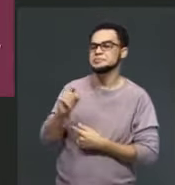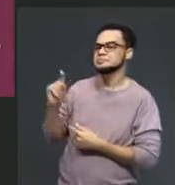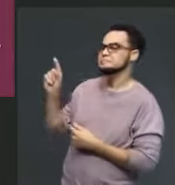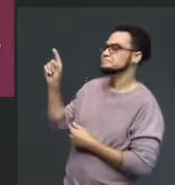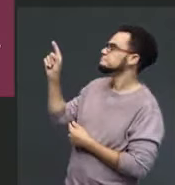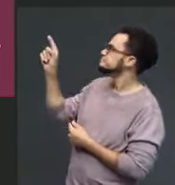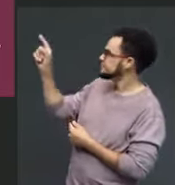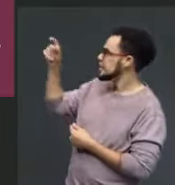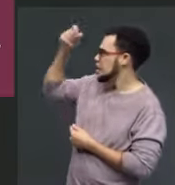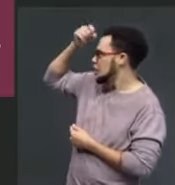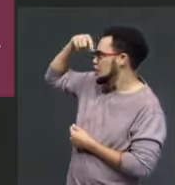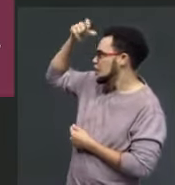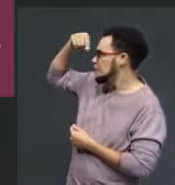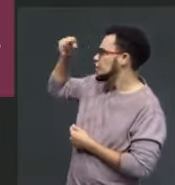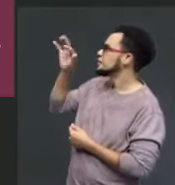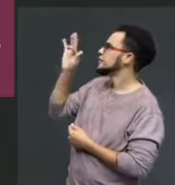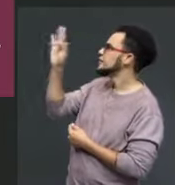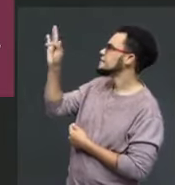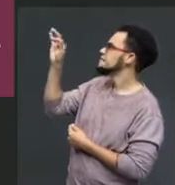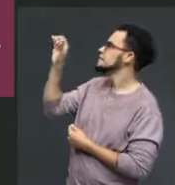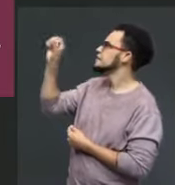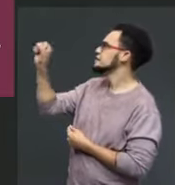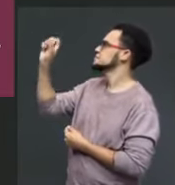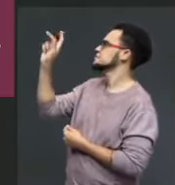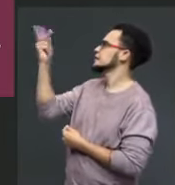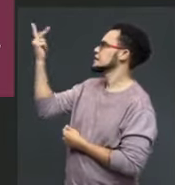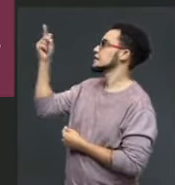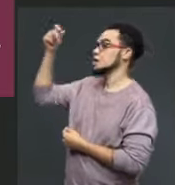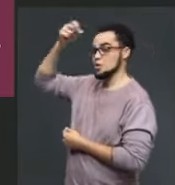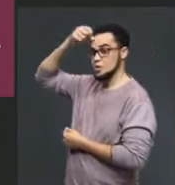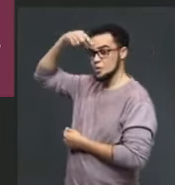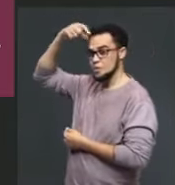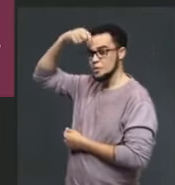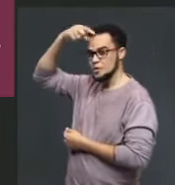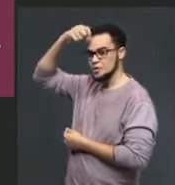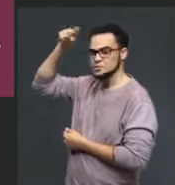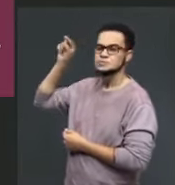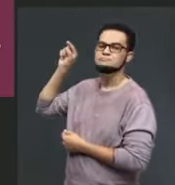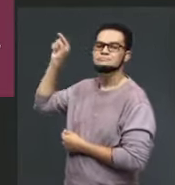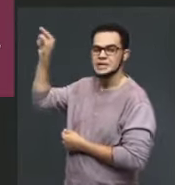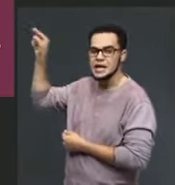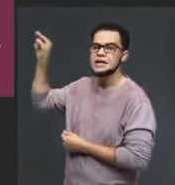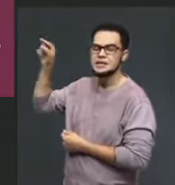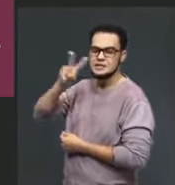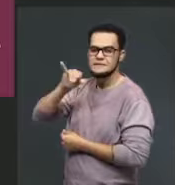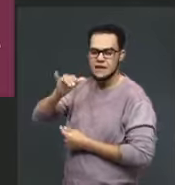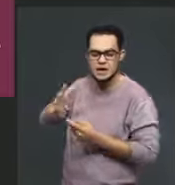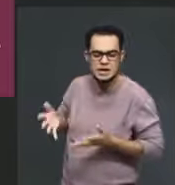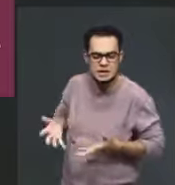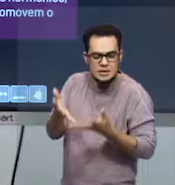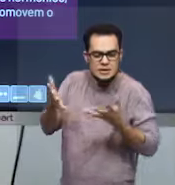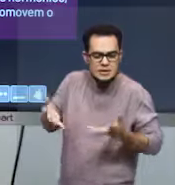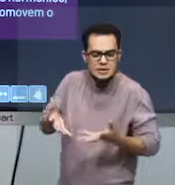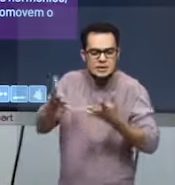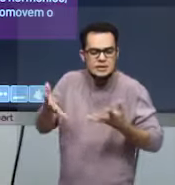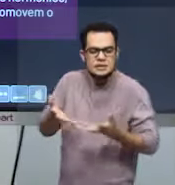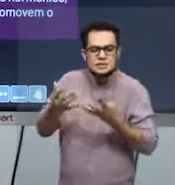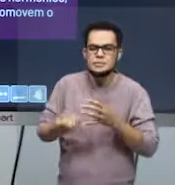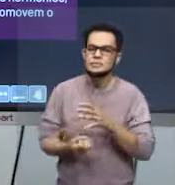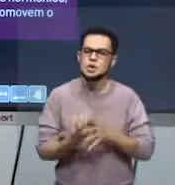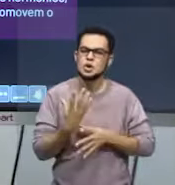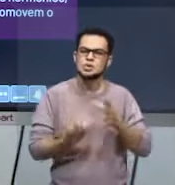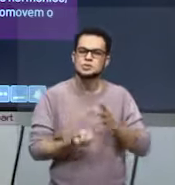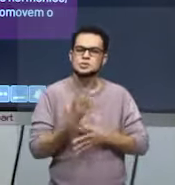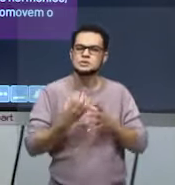é esse hormônio FSH, tá? Que ele também vai estimular o ovário a produzir outros hormônios,